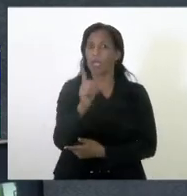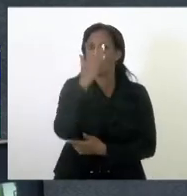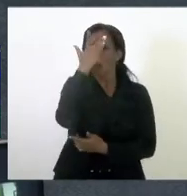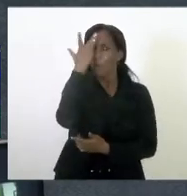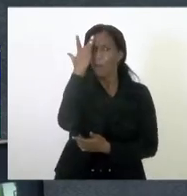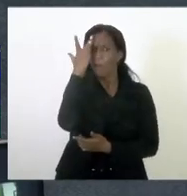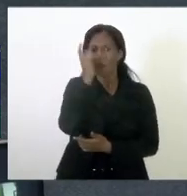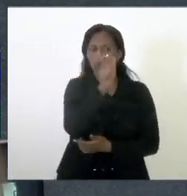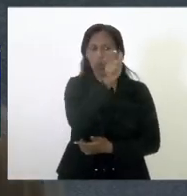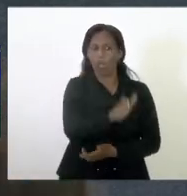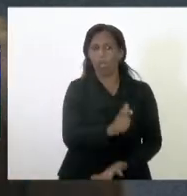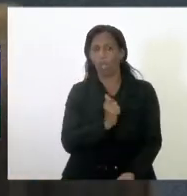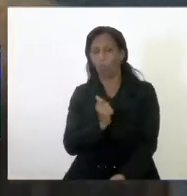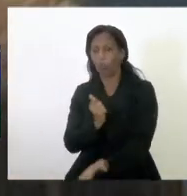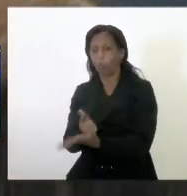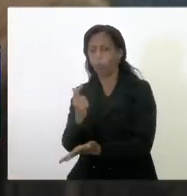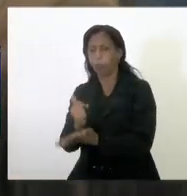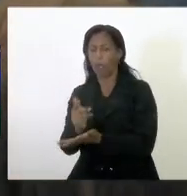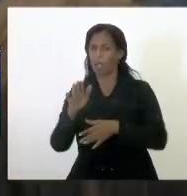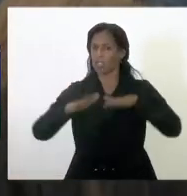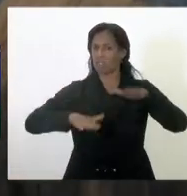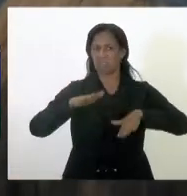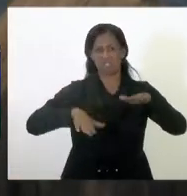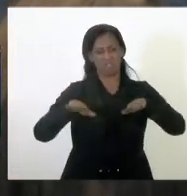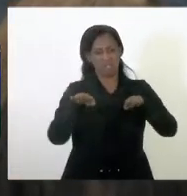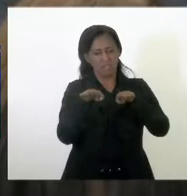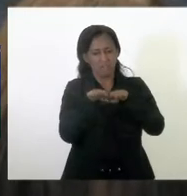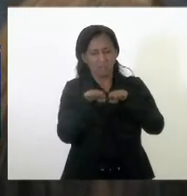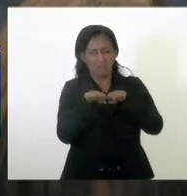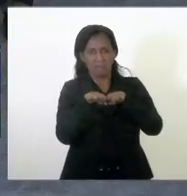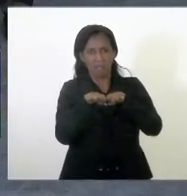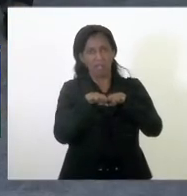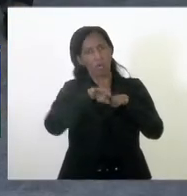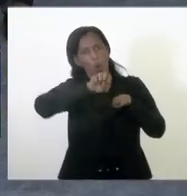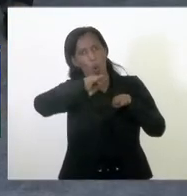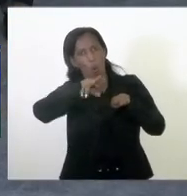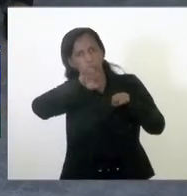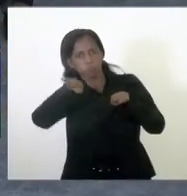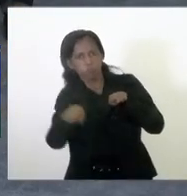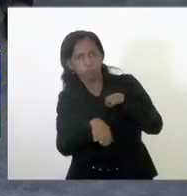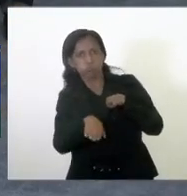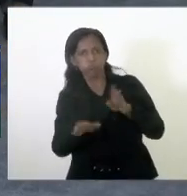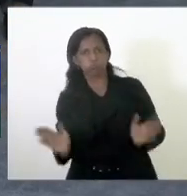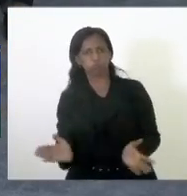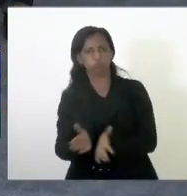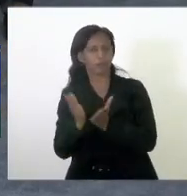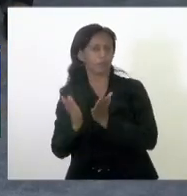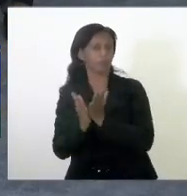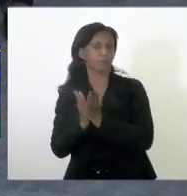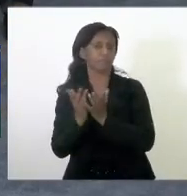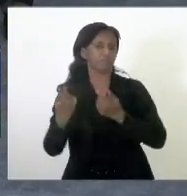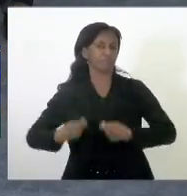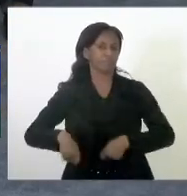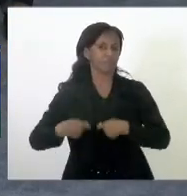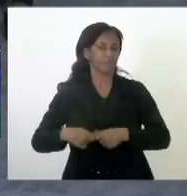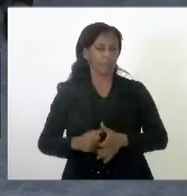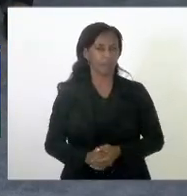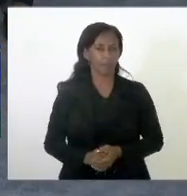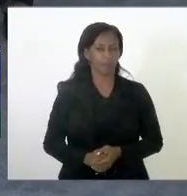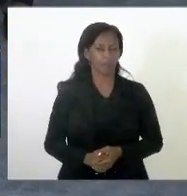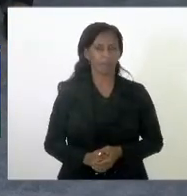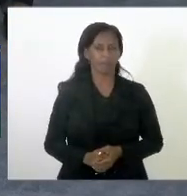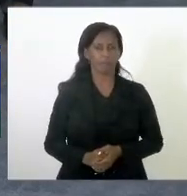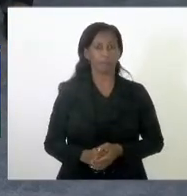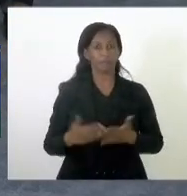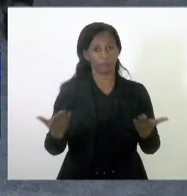de classe média, seja ele o mais necessitado. Acabamos, deputado Rosenberg, e Vossa